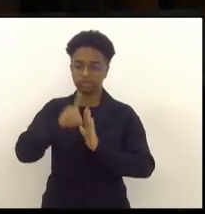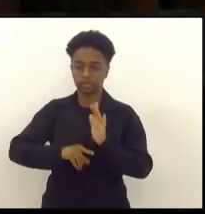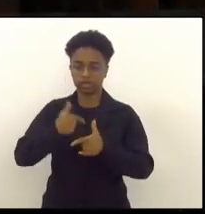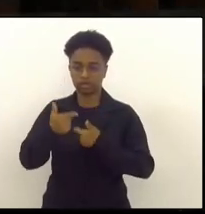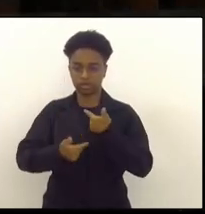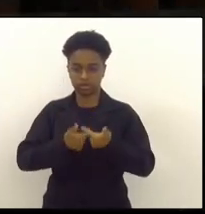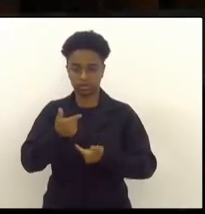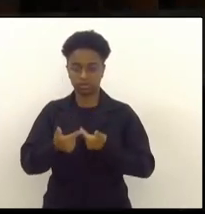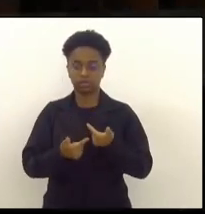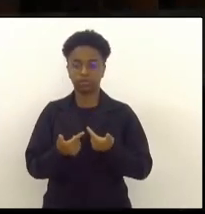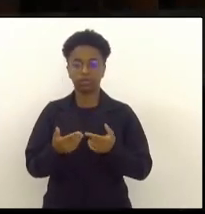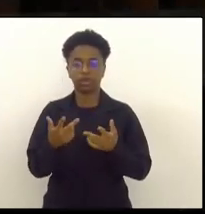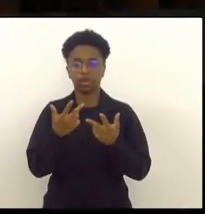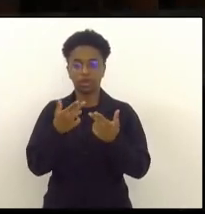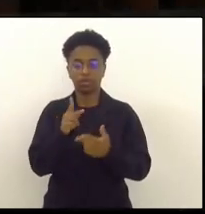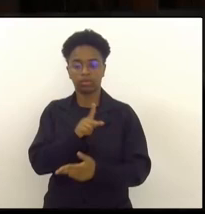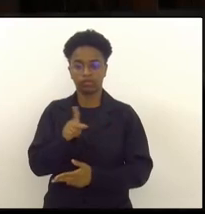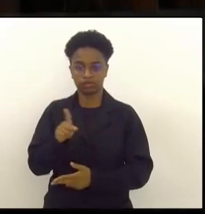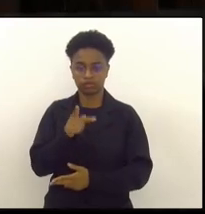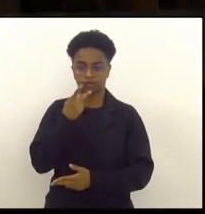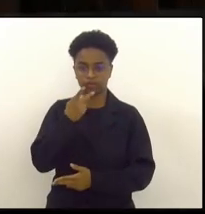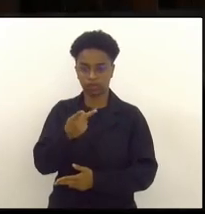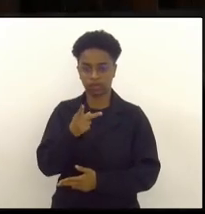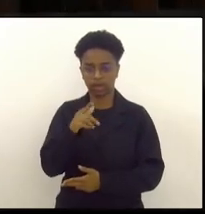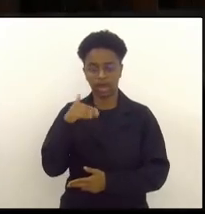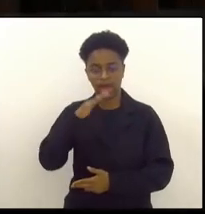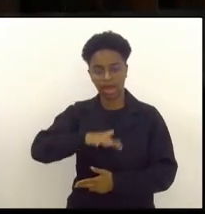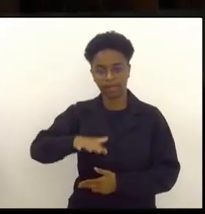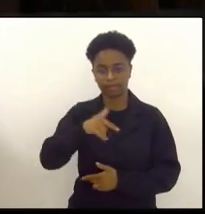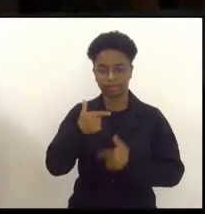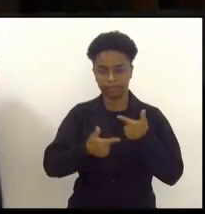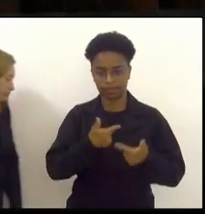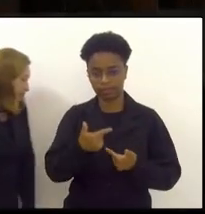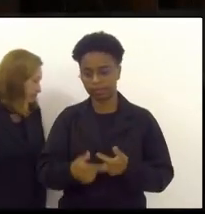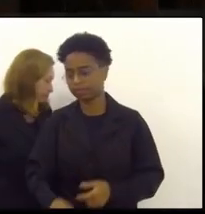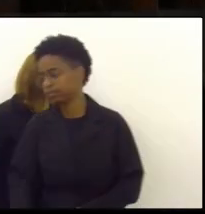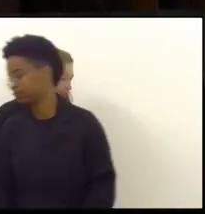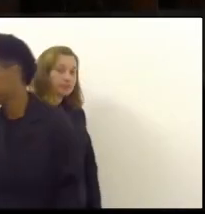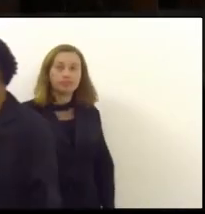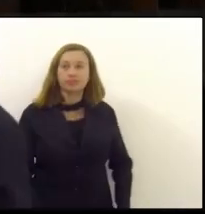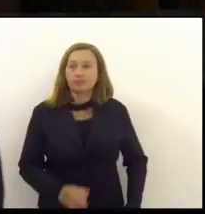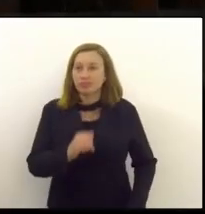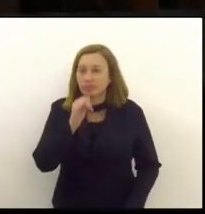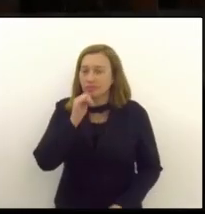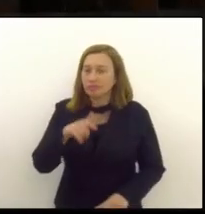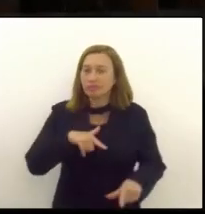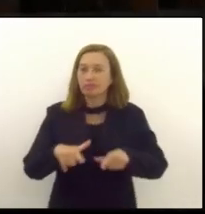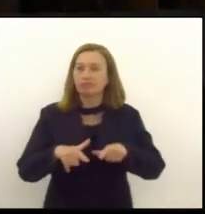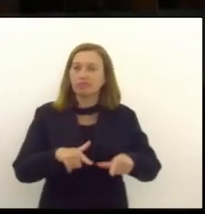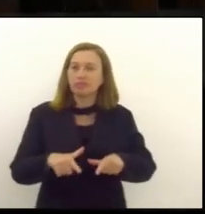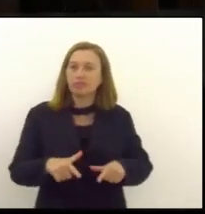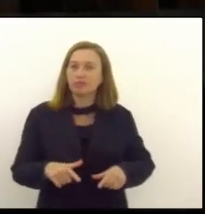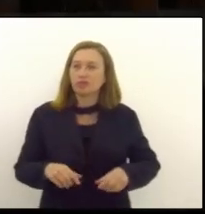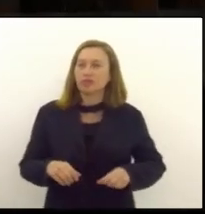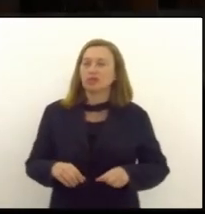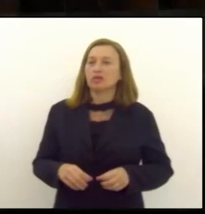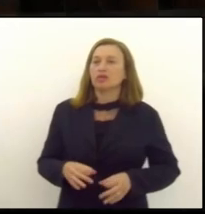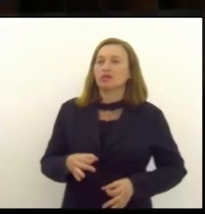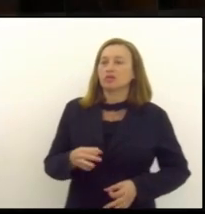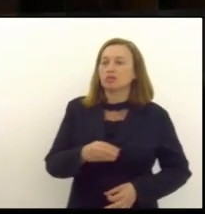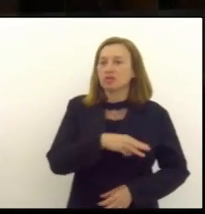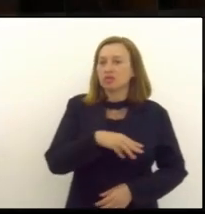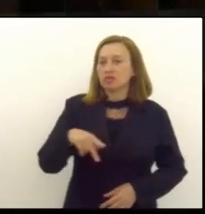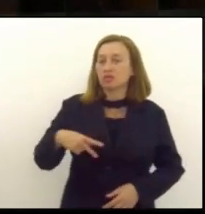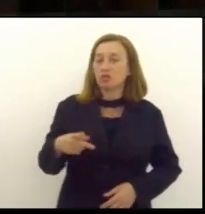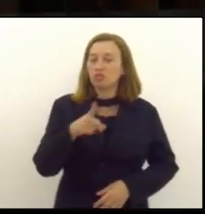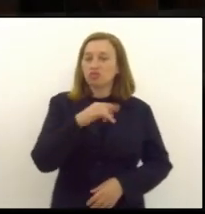assim como o professor Berthier, professor de Direito do Trabalho, trazendo os exemplos da atuação do Ministério Público, eu dizia, um dia eu